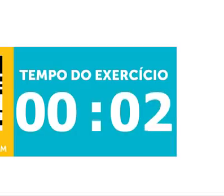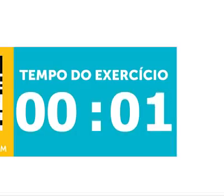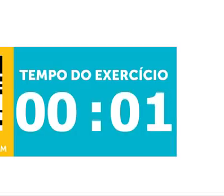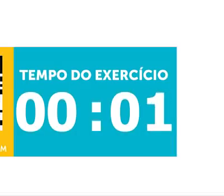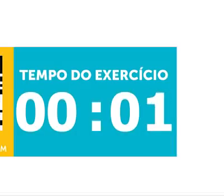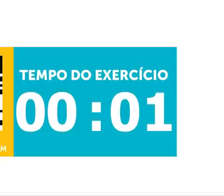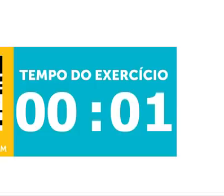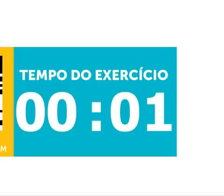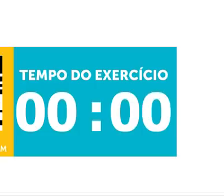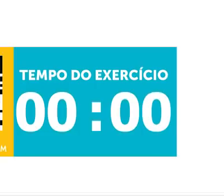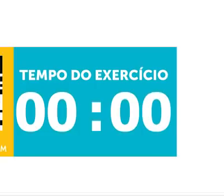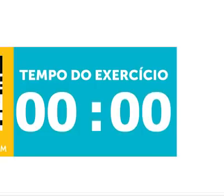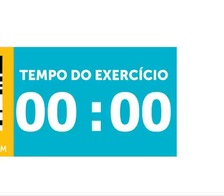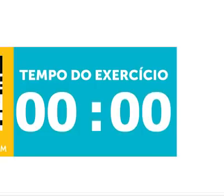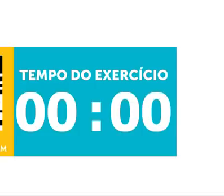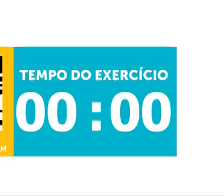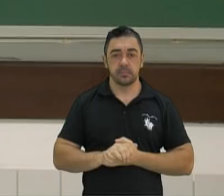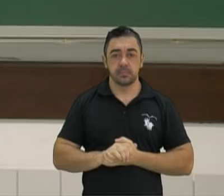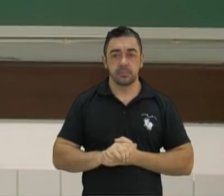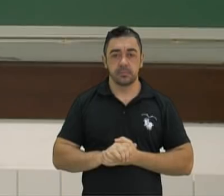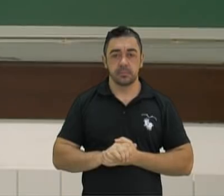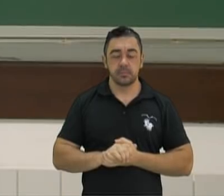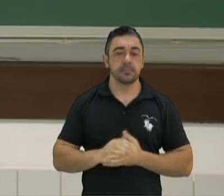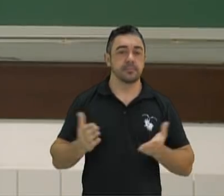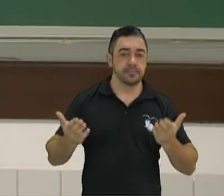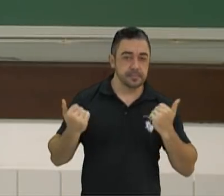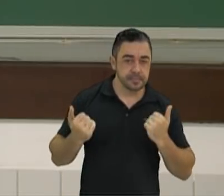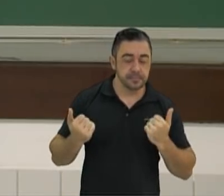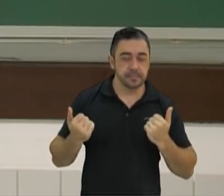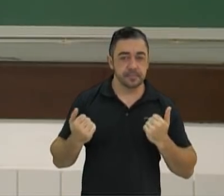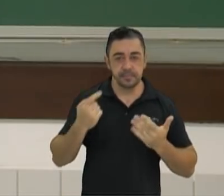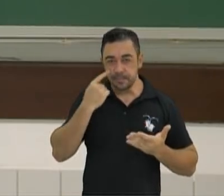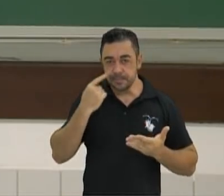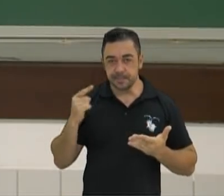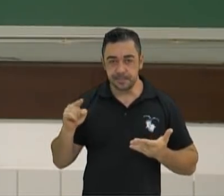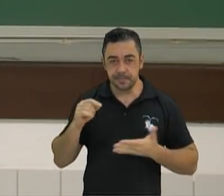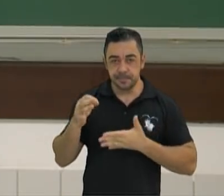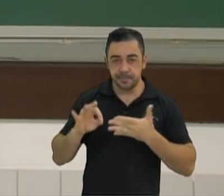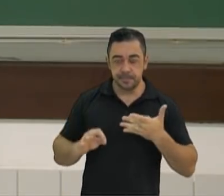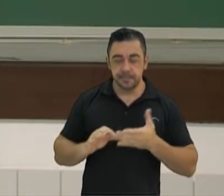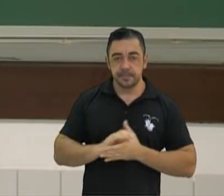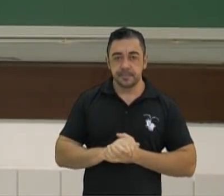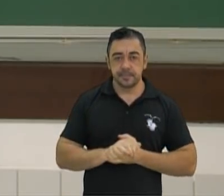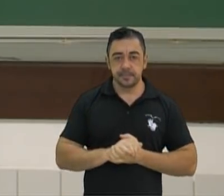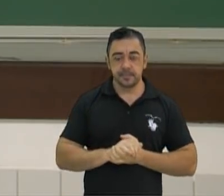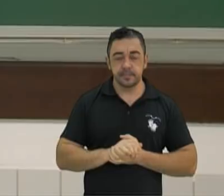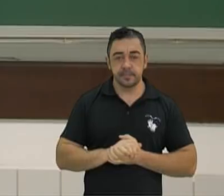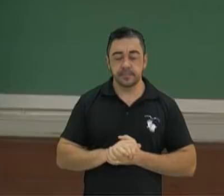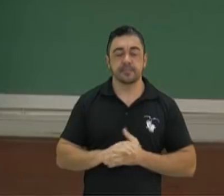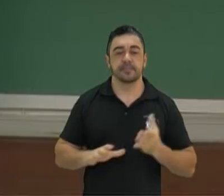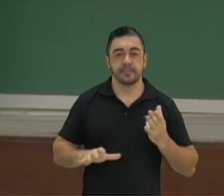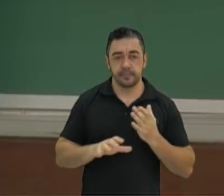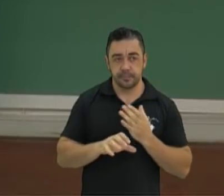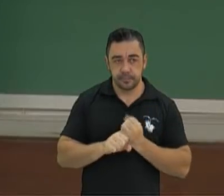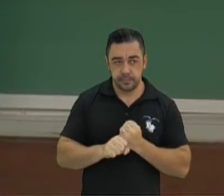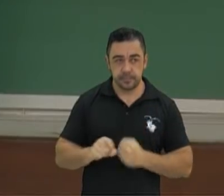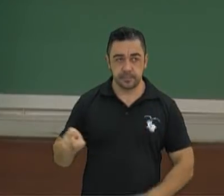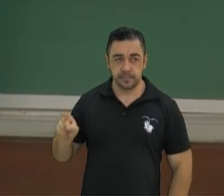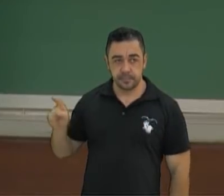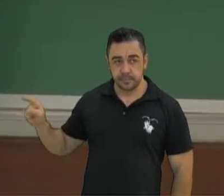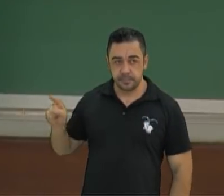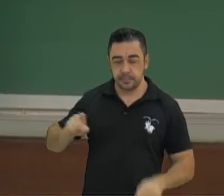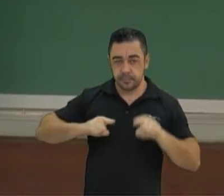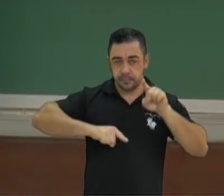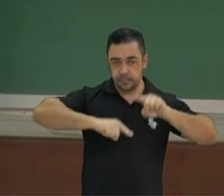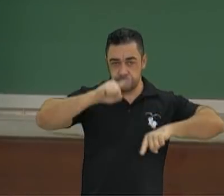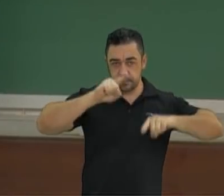Vamos lá então? Veja, Então, para calcular essa